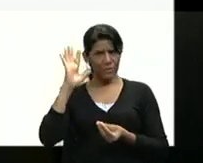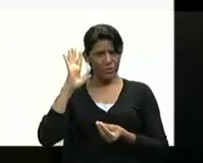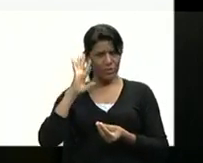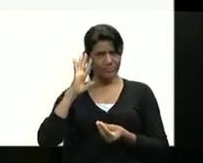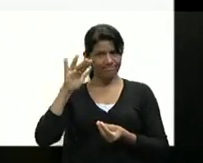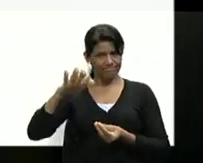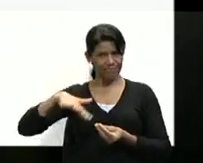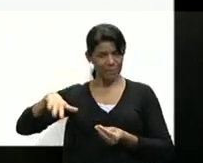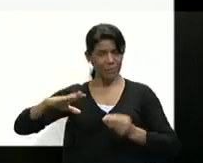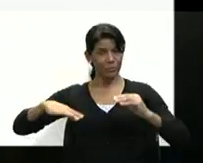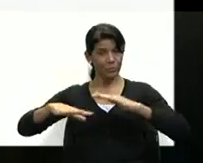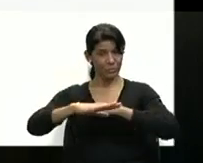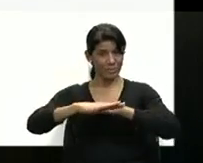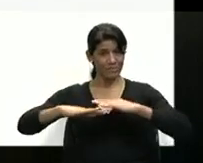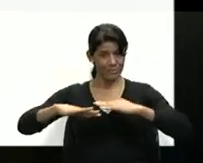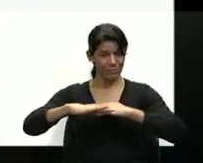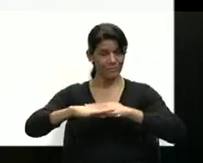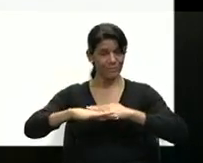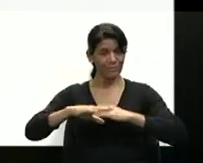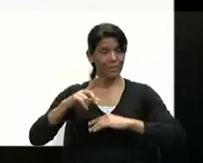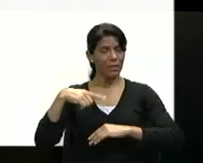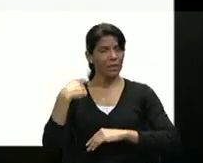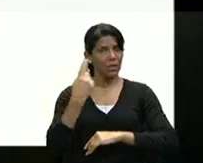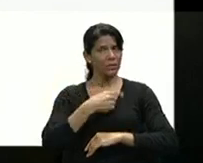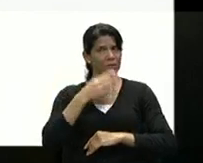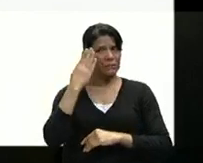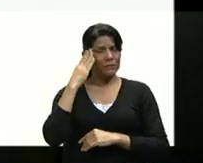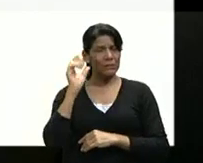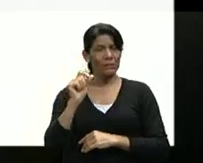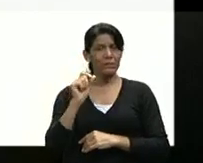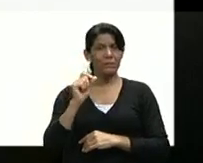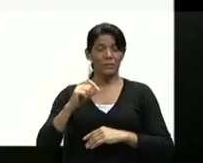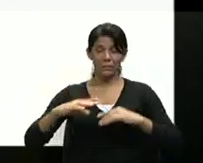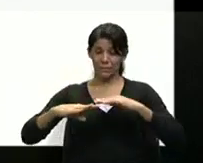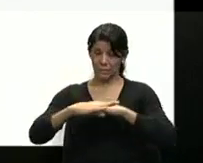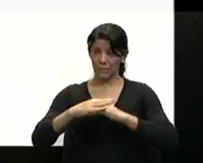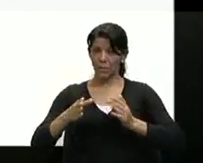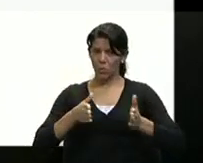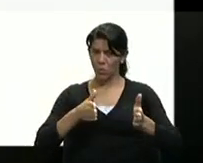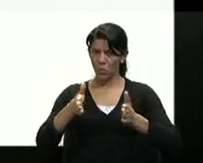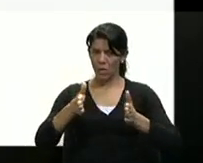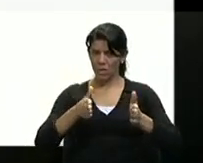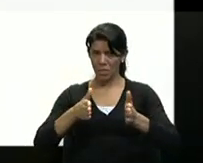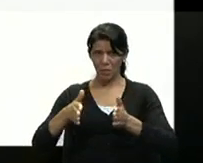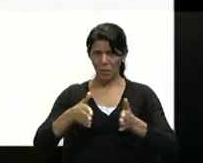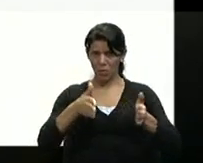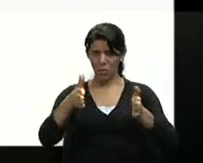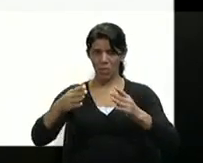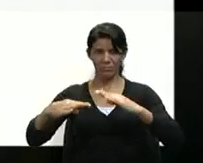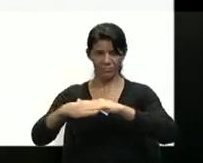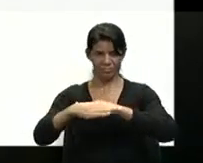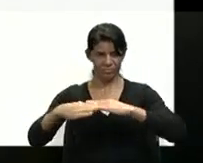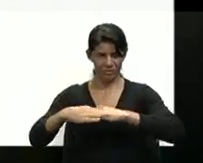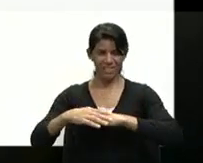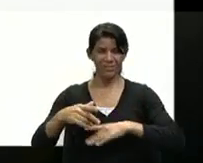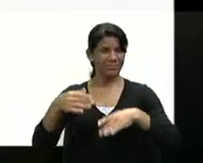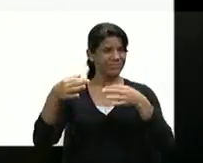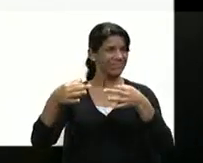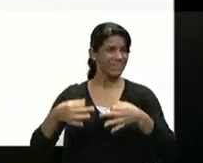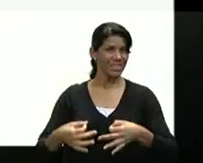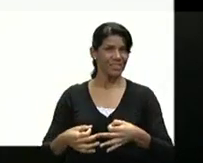nós sabemos que as vias elas não são adequadas,